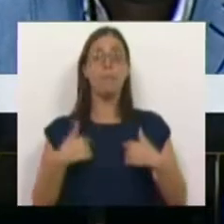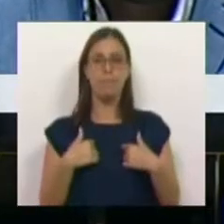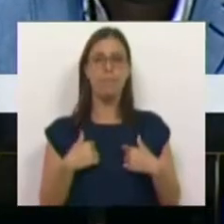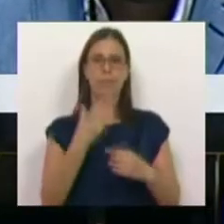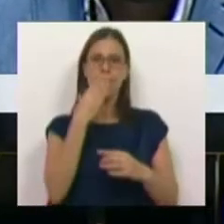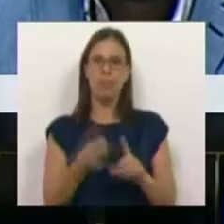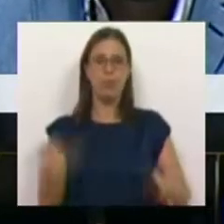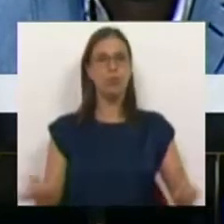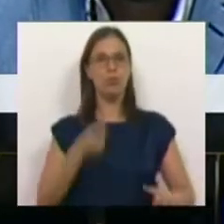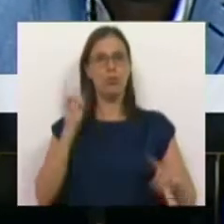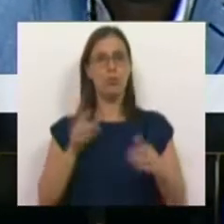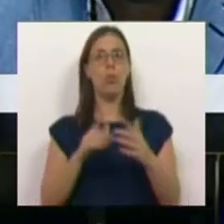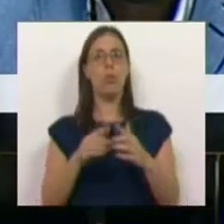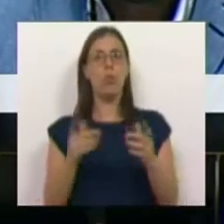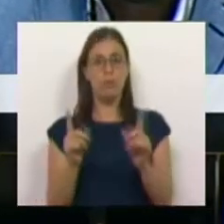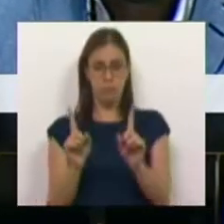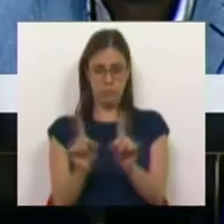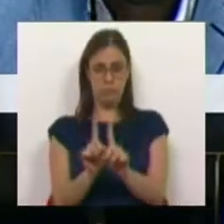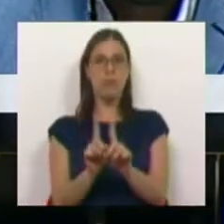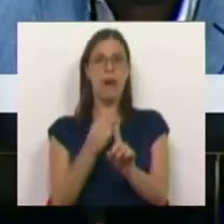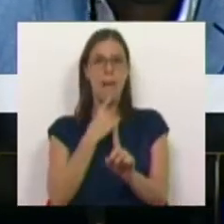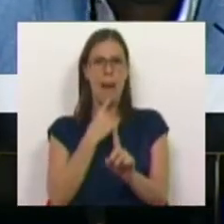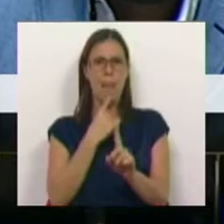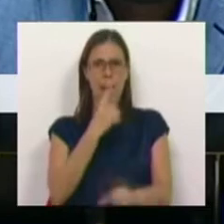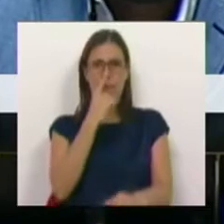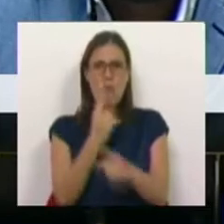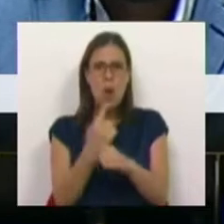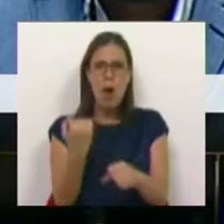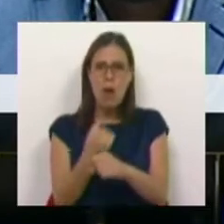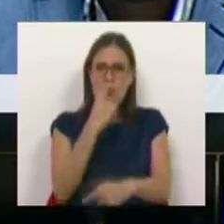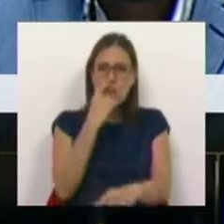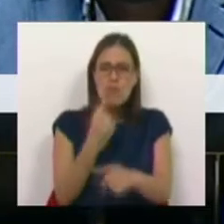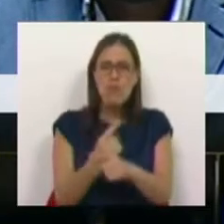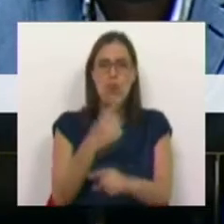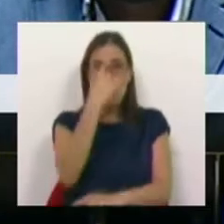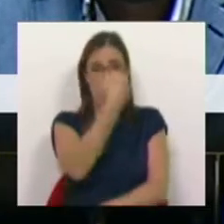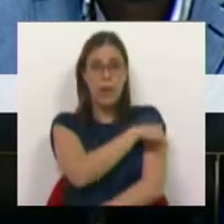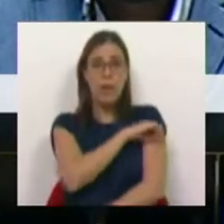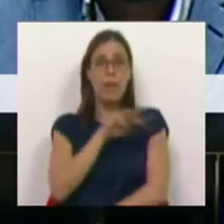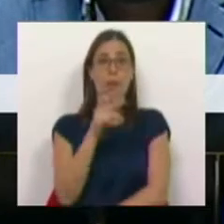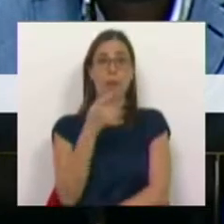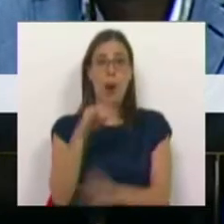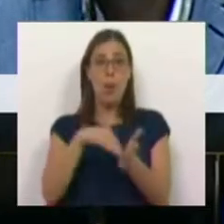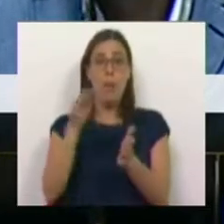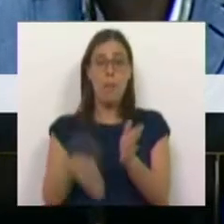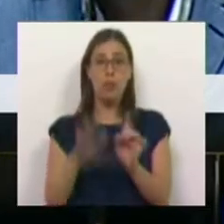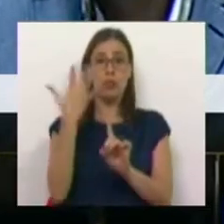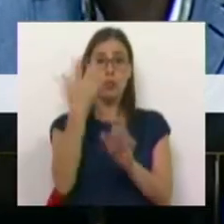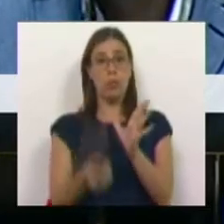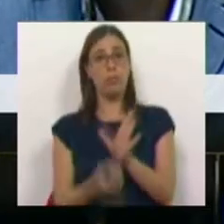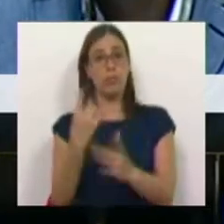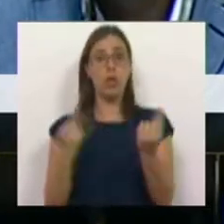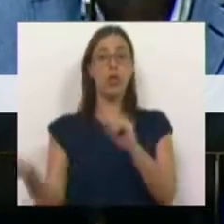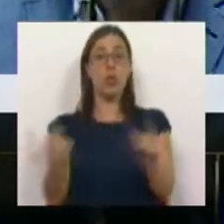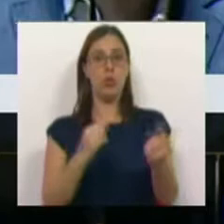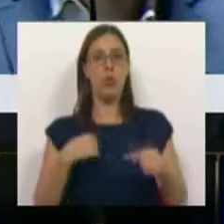maior injustiça, que é ter lado a lado a trabalhar no mesmo serviço, como é o caso do enfermeiro Mauro, que é o peticionário que deu origem a esta